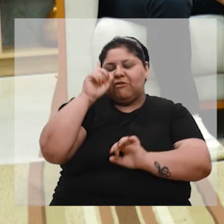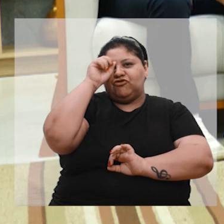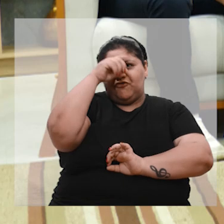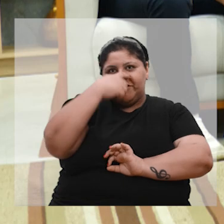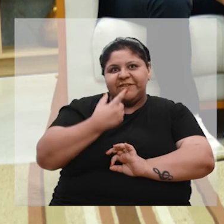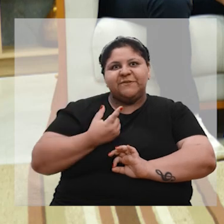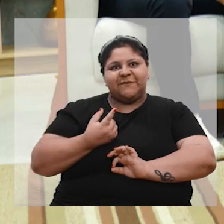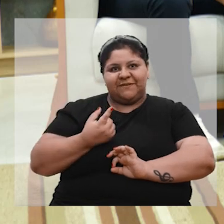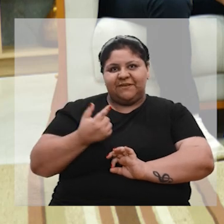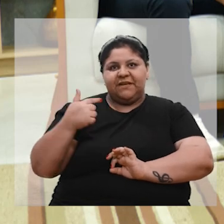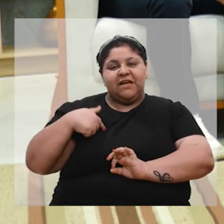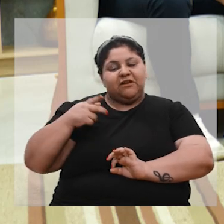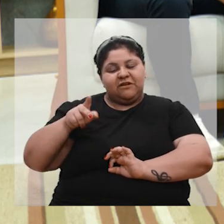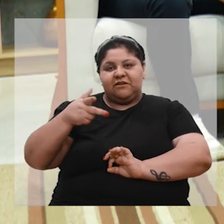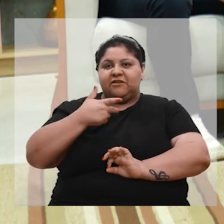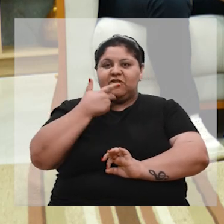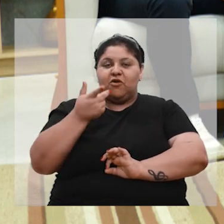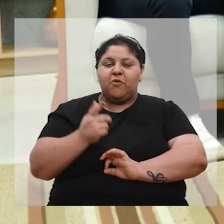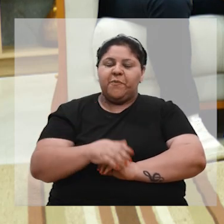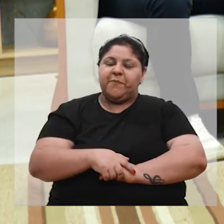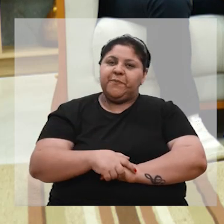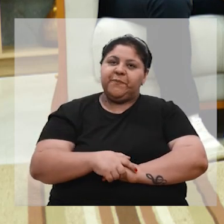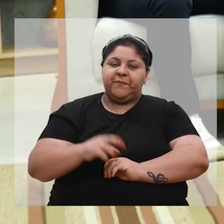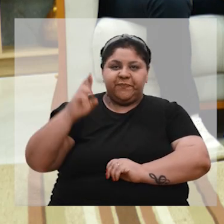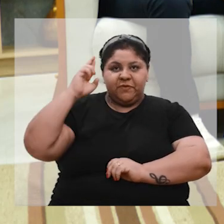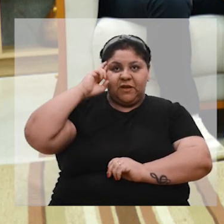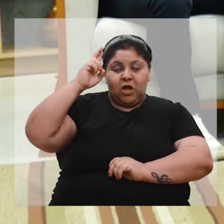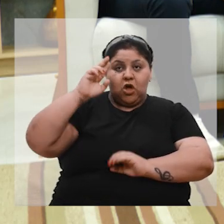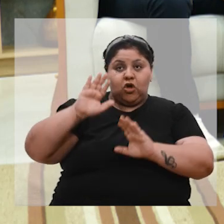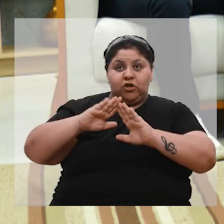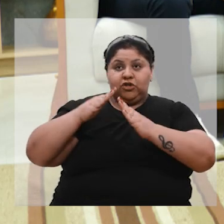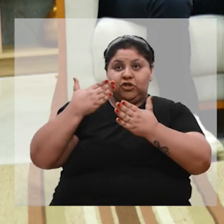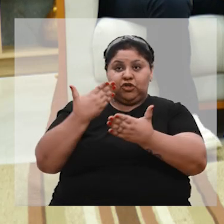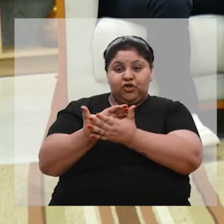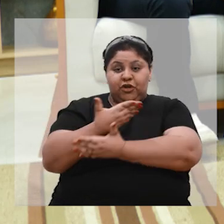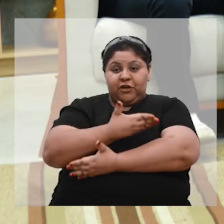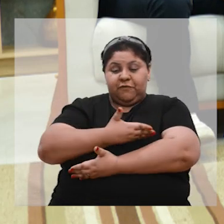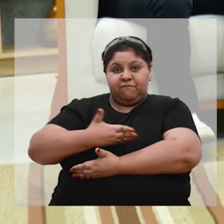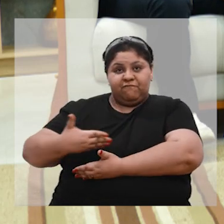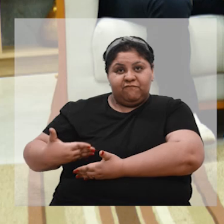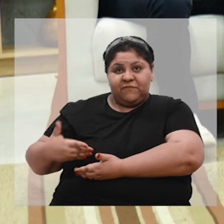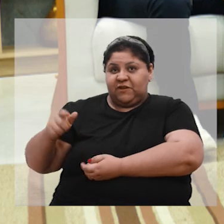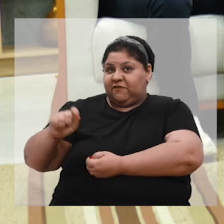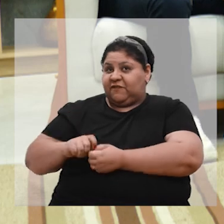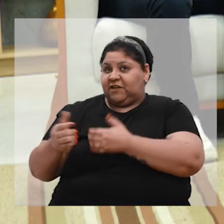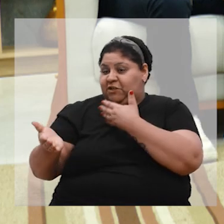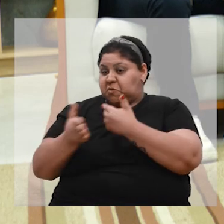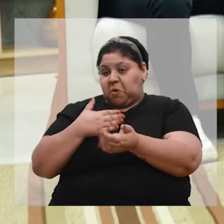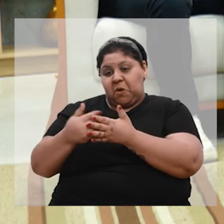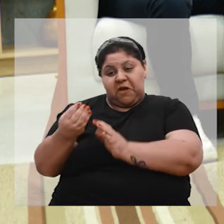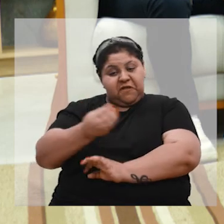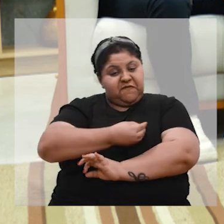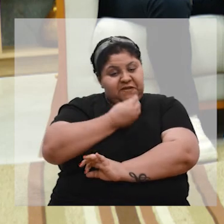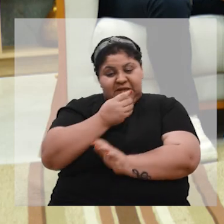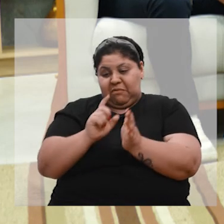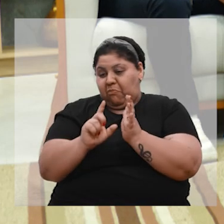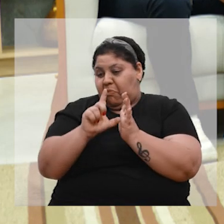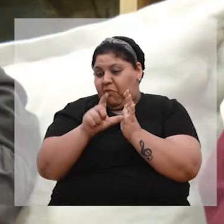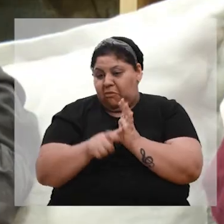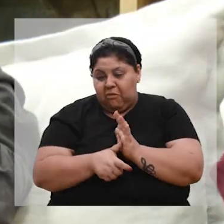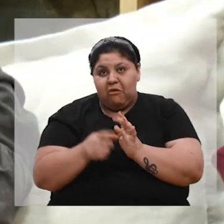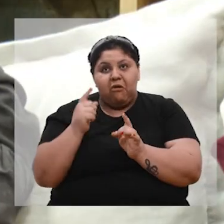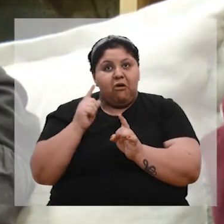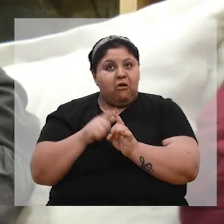bem difícil. Eu sempre digo que o diretor de escola pública, ele faz qualquer coisa na vida depois,